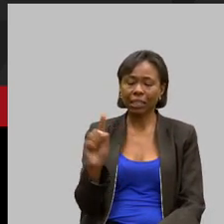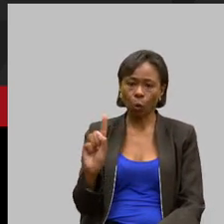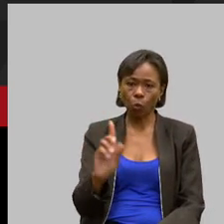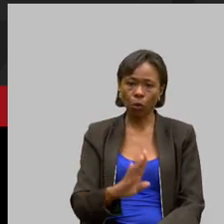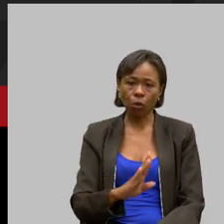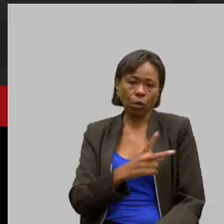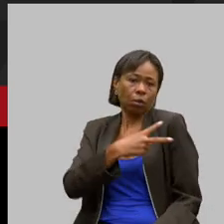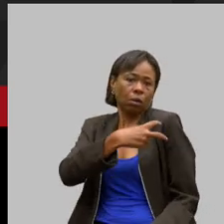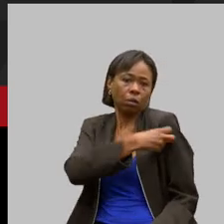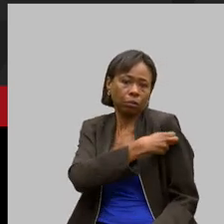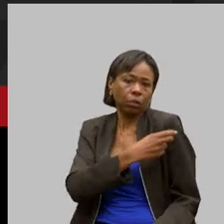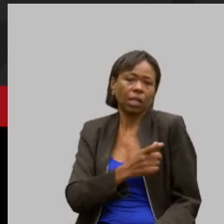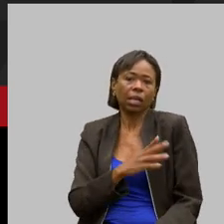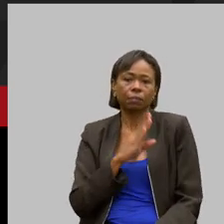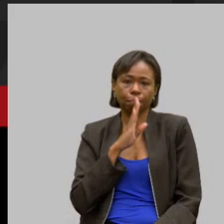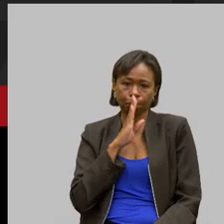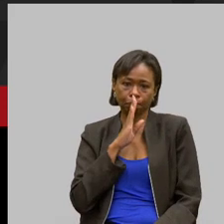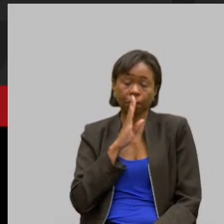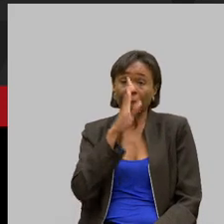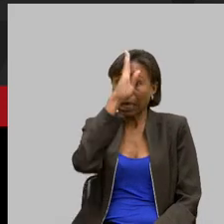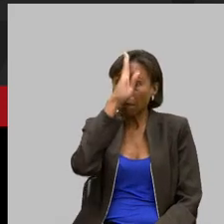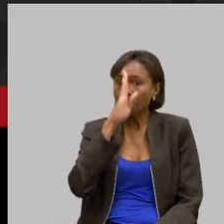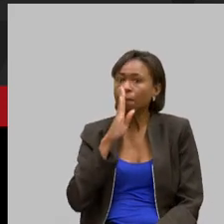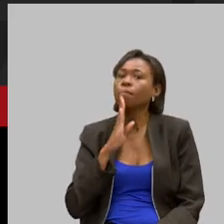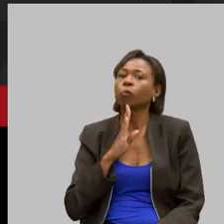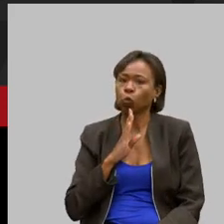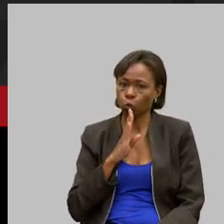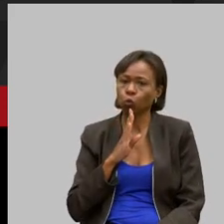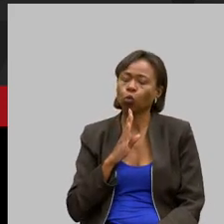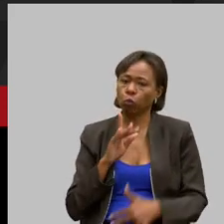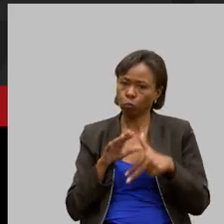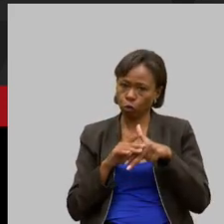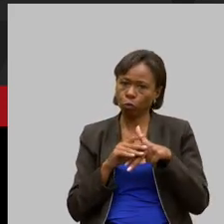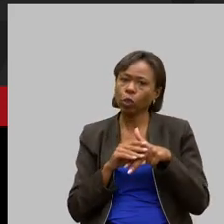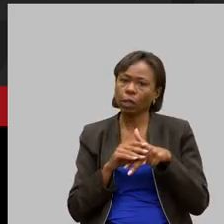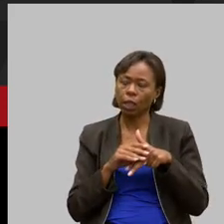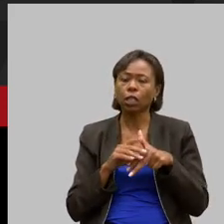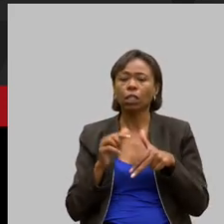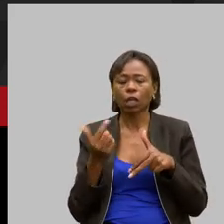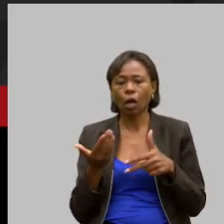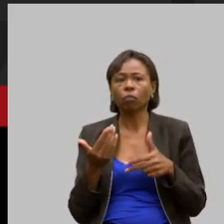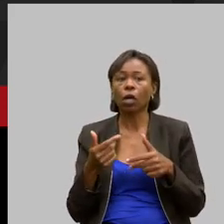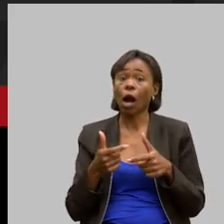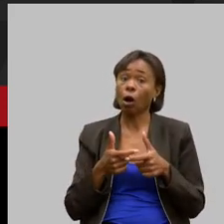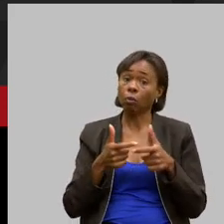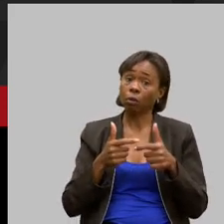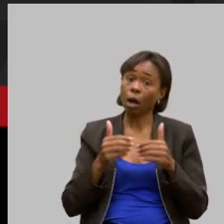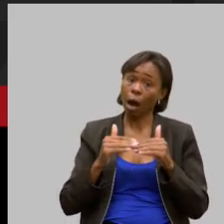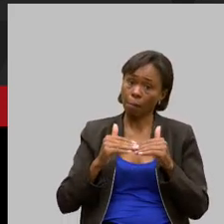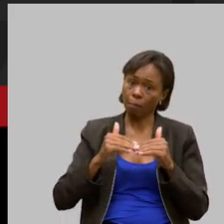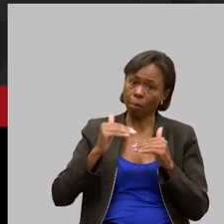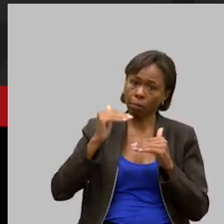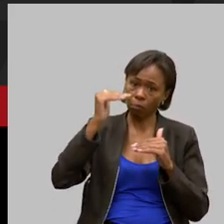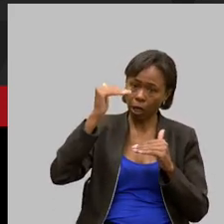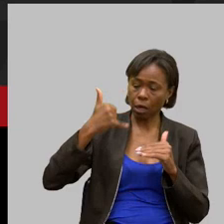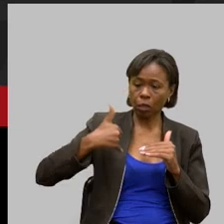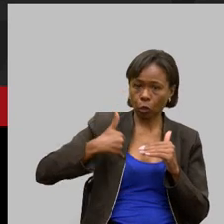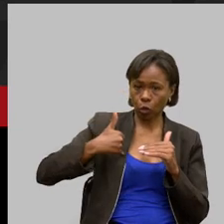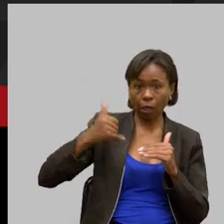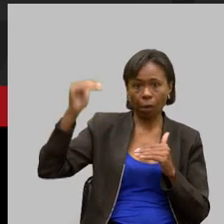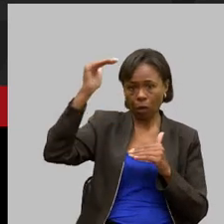os nossos pacientes Então a gente vai conseguir ampliar a faixa etária né pros atendimento para adultos também